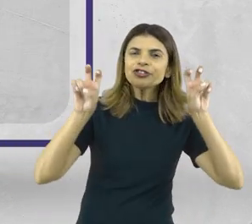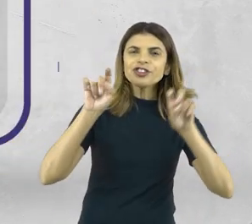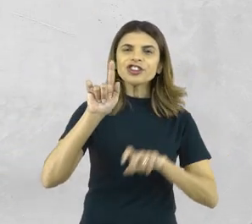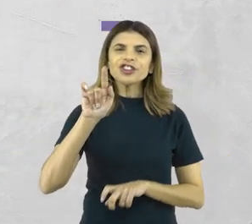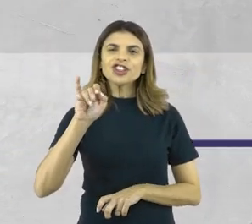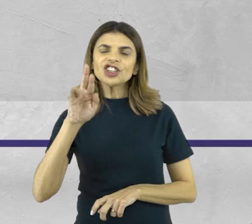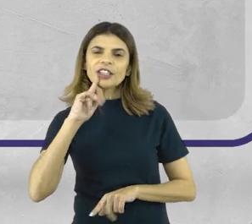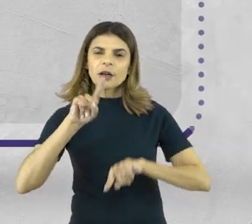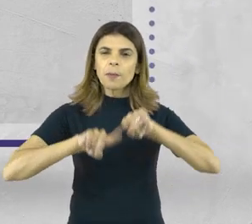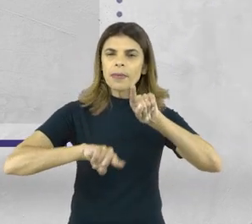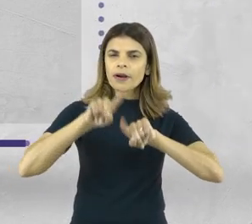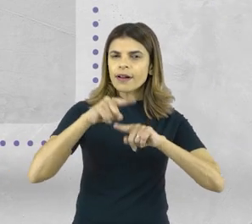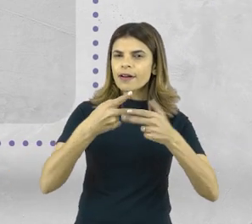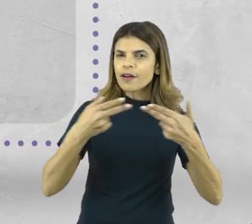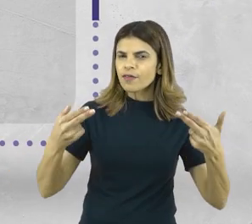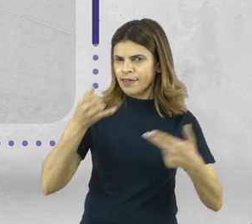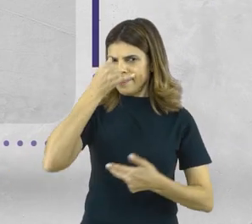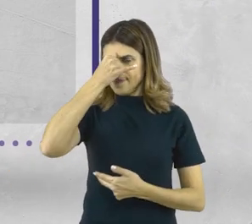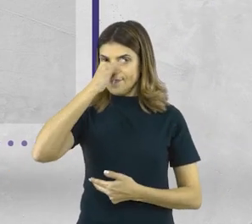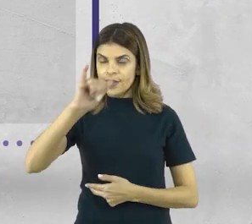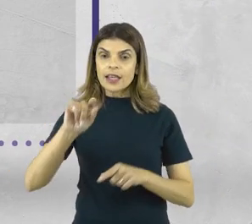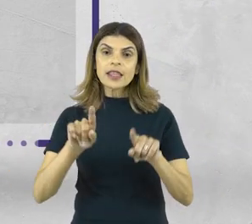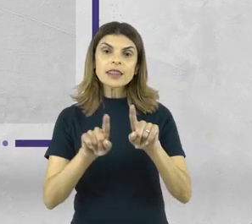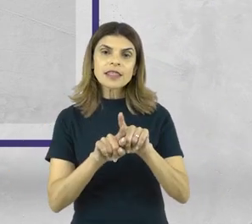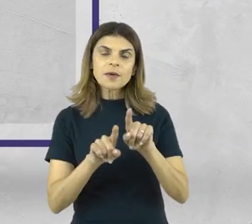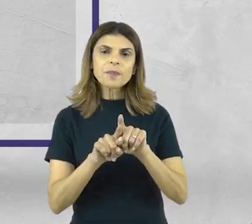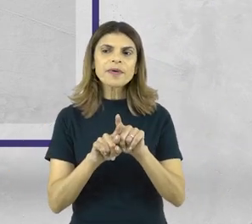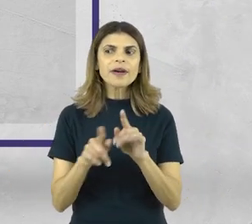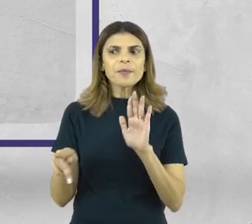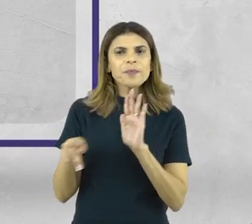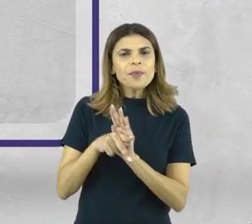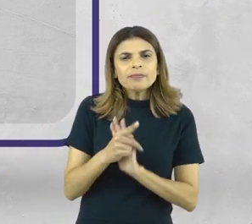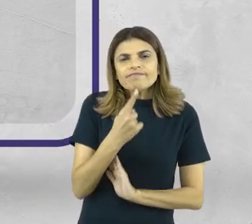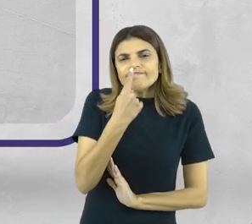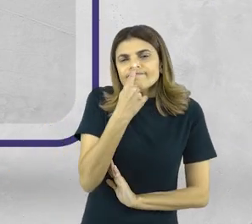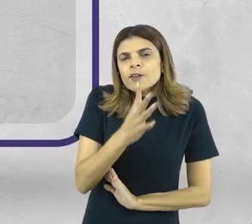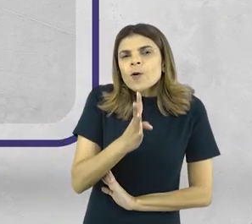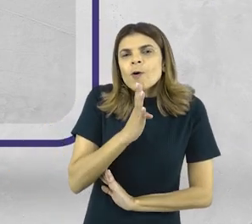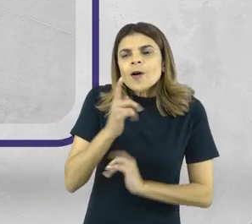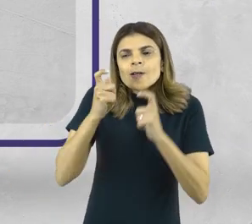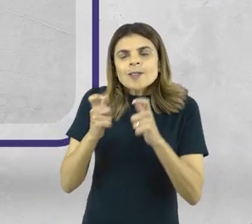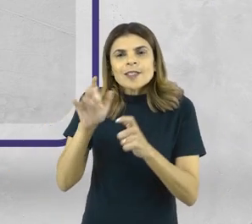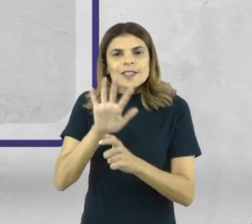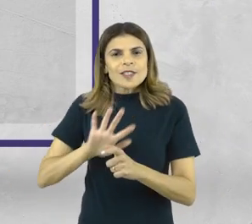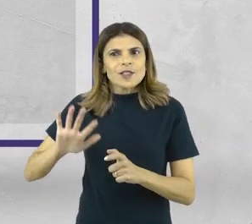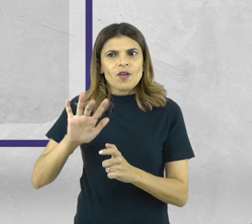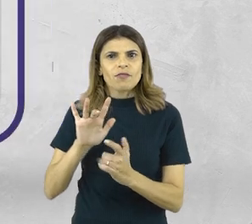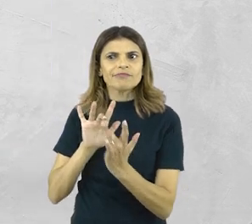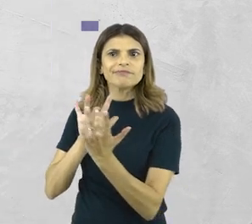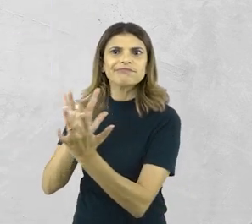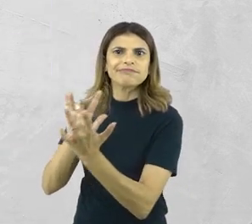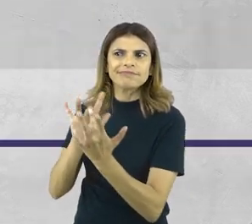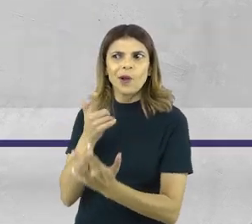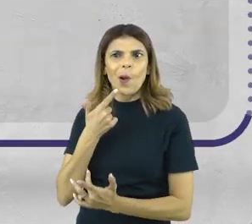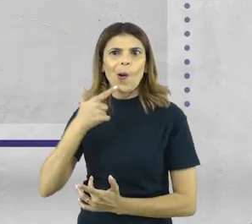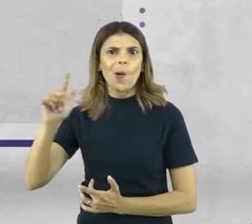palavrões. Evite o uso de expressões regionais com pessoas de outra região.